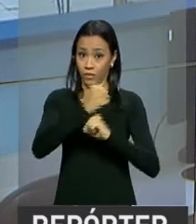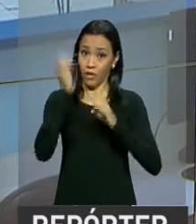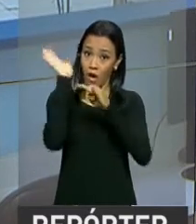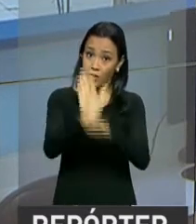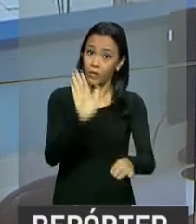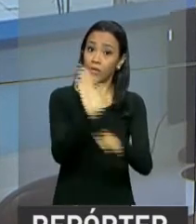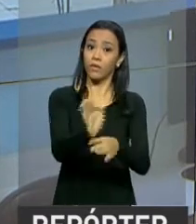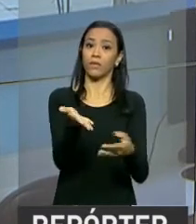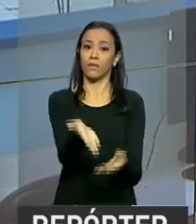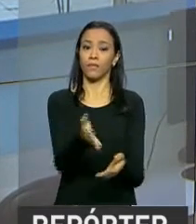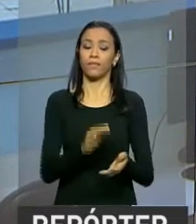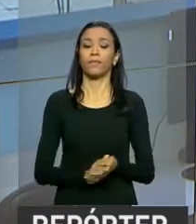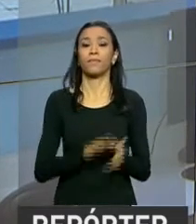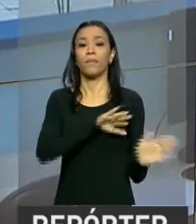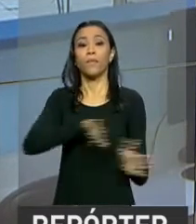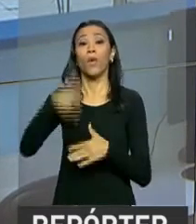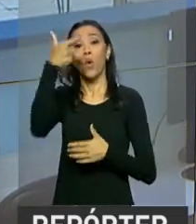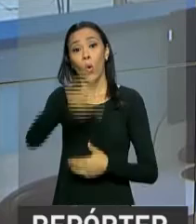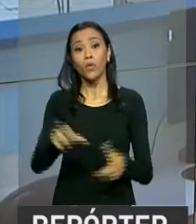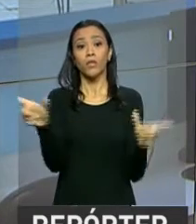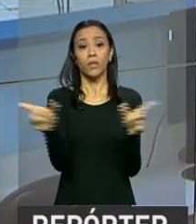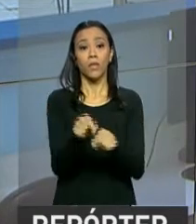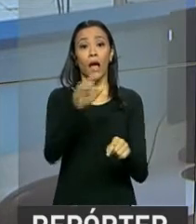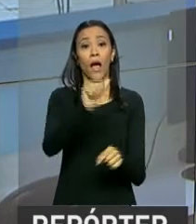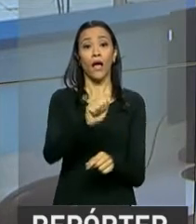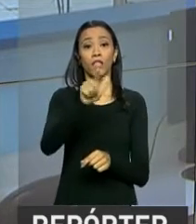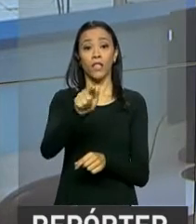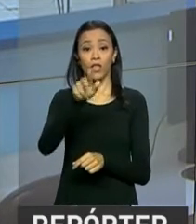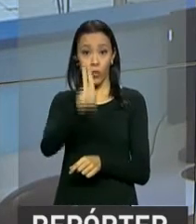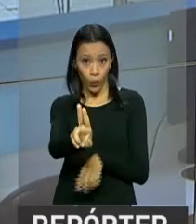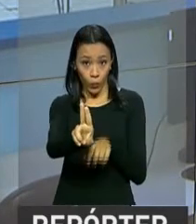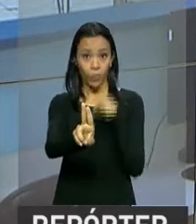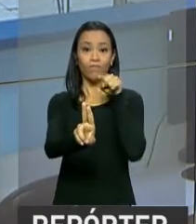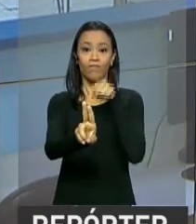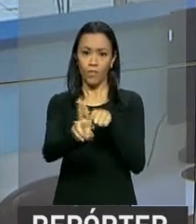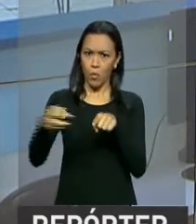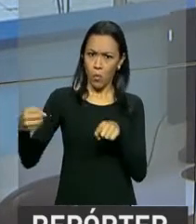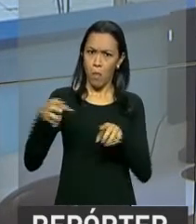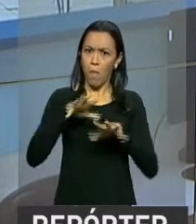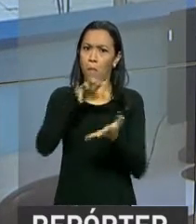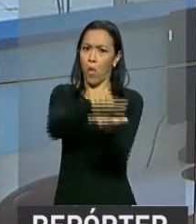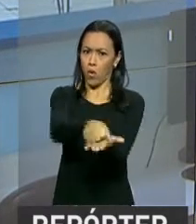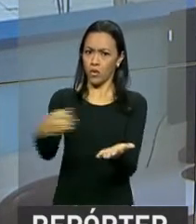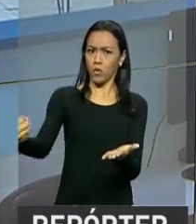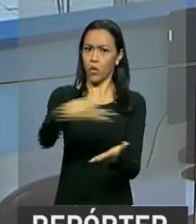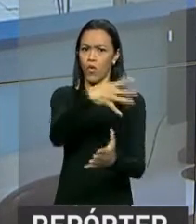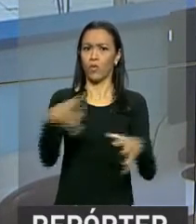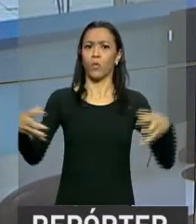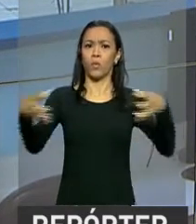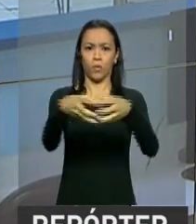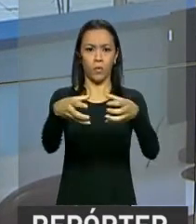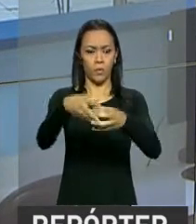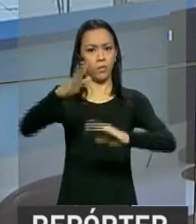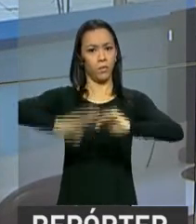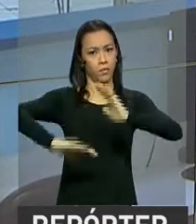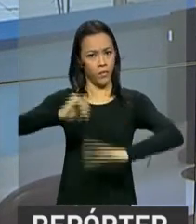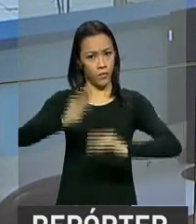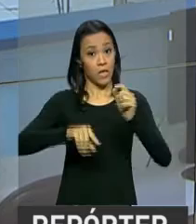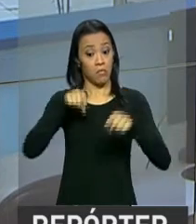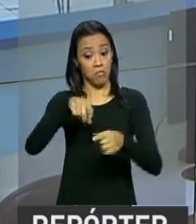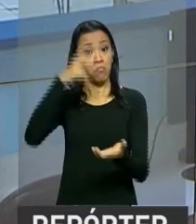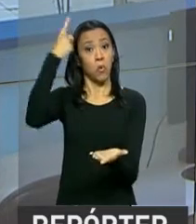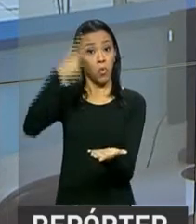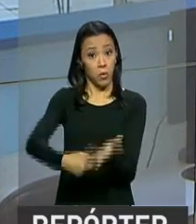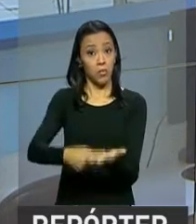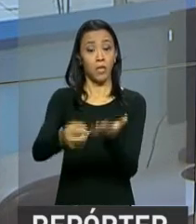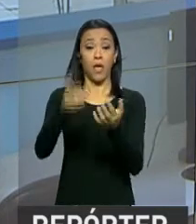nova equipe da Advocacia Geral da União tomou posse. A AGU tem, entre outras funções, a responsabilidade de